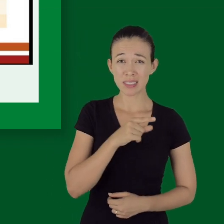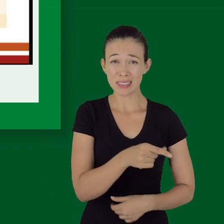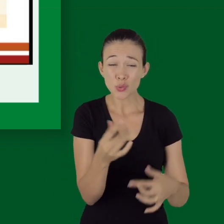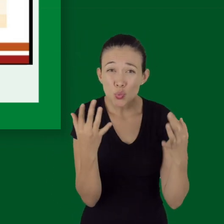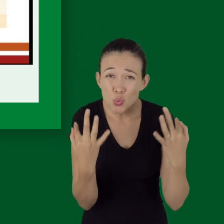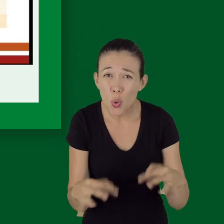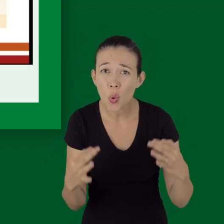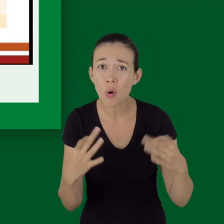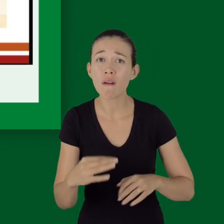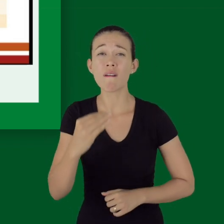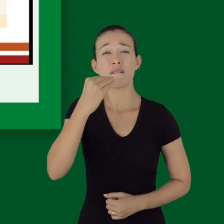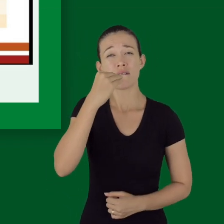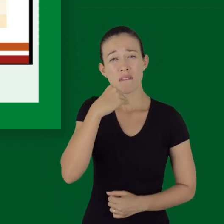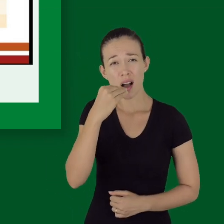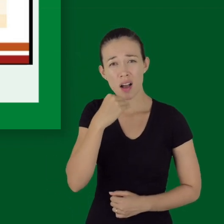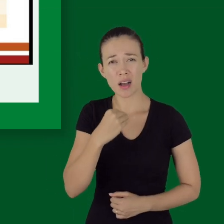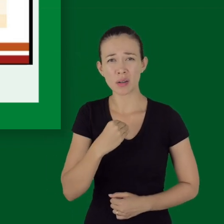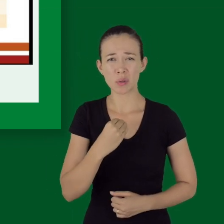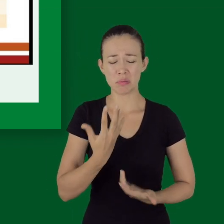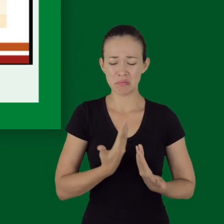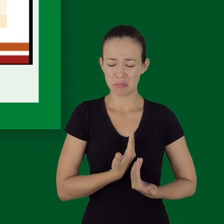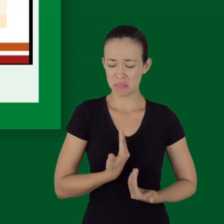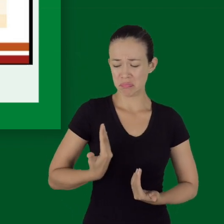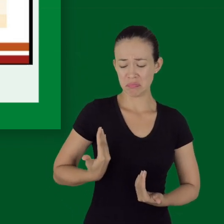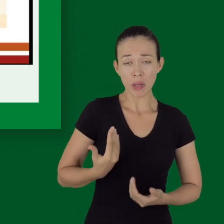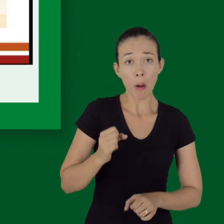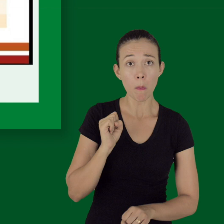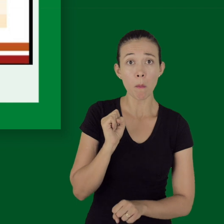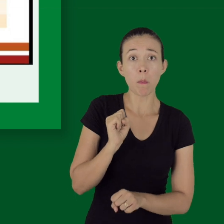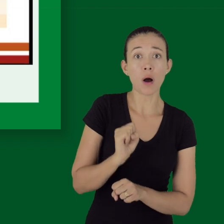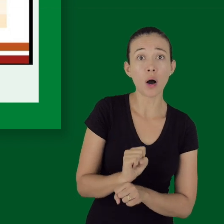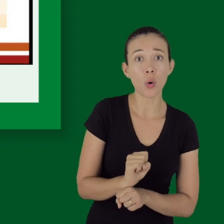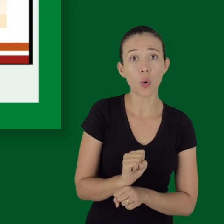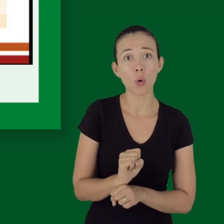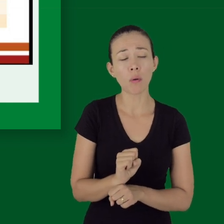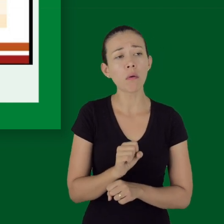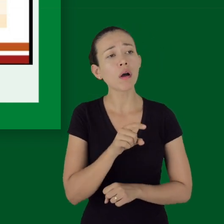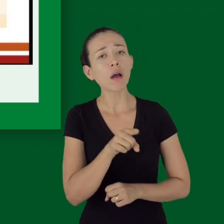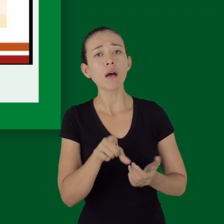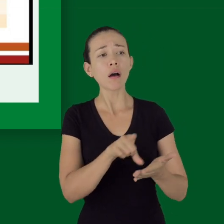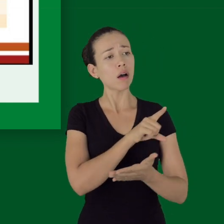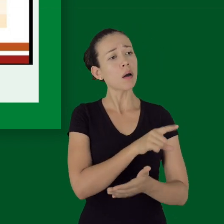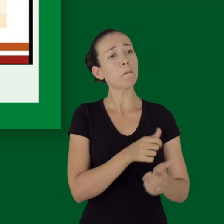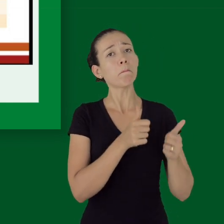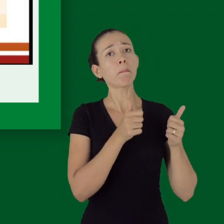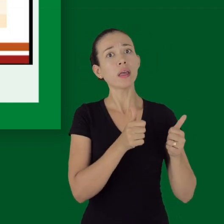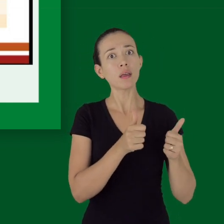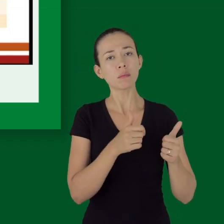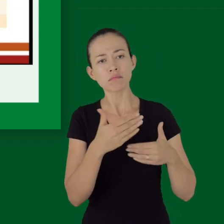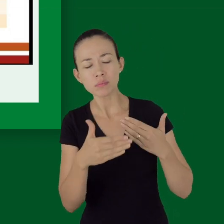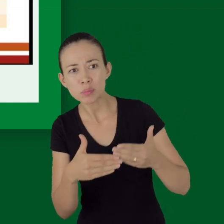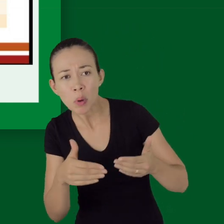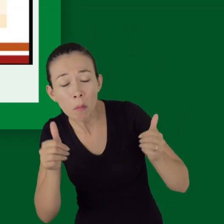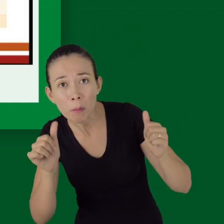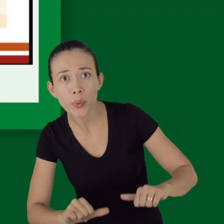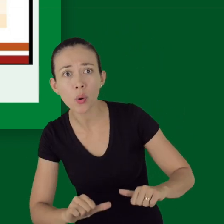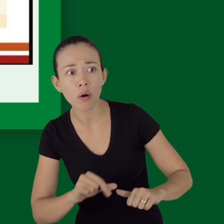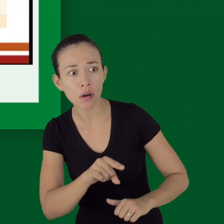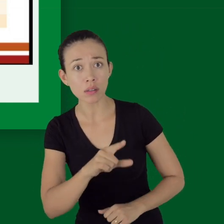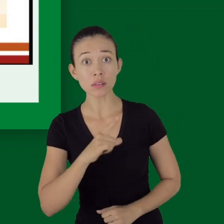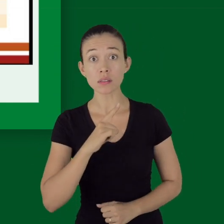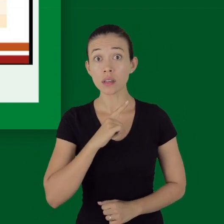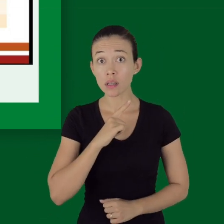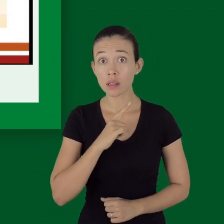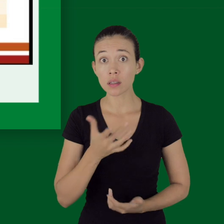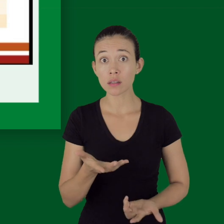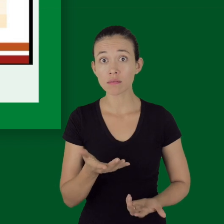mas apareceu no momento secundário, aquilo evoluiu, aquilo avançou, começou a ser identificado, Isso é um sinal de alerta e precisa de